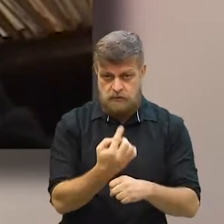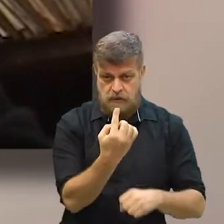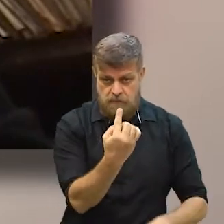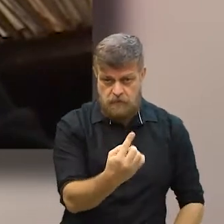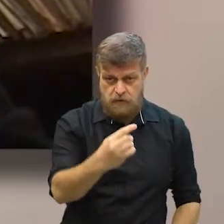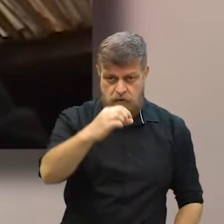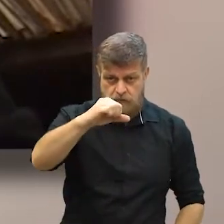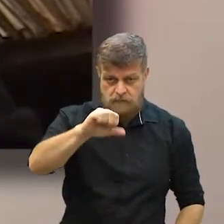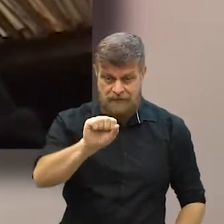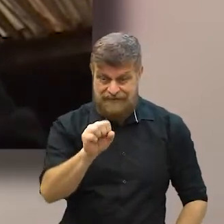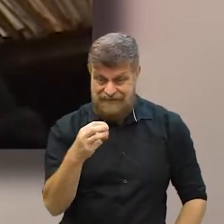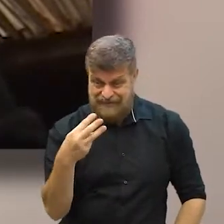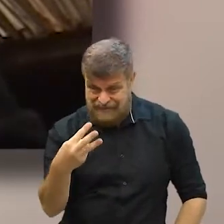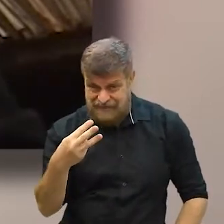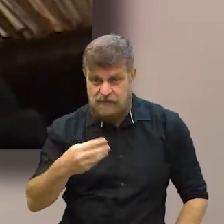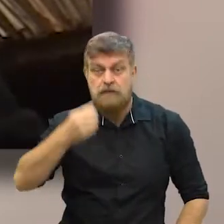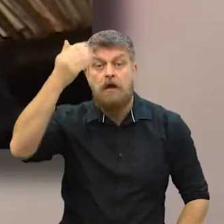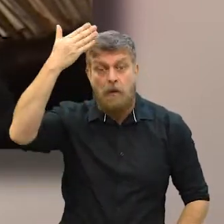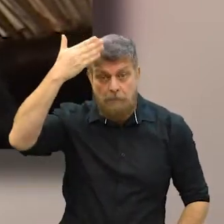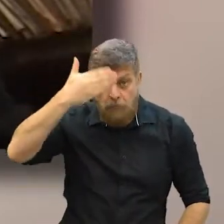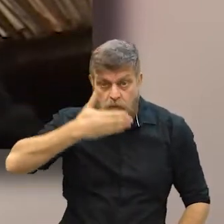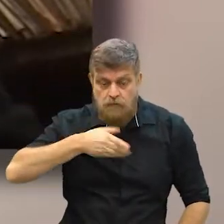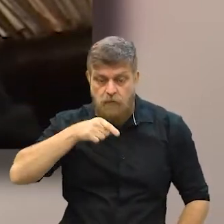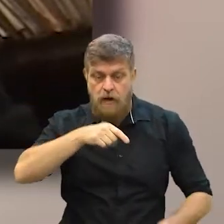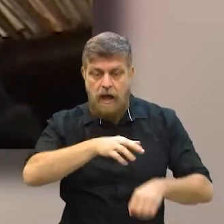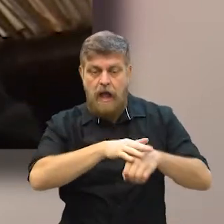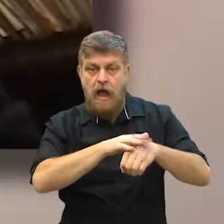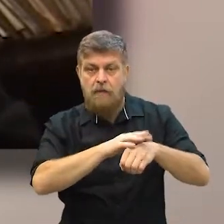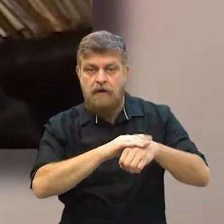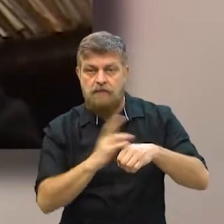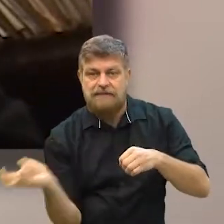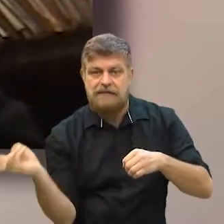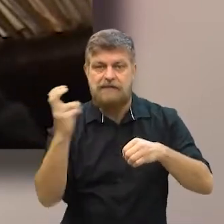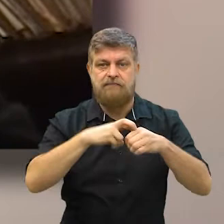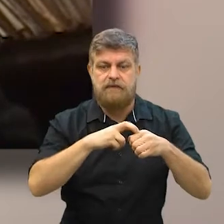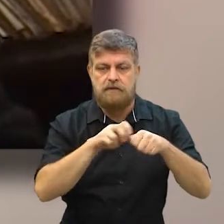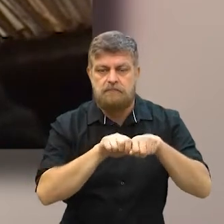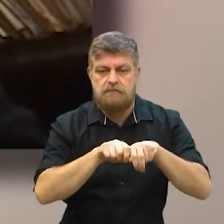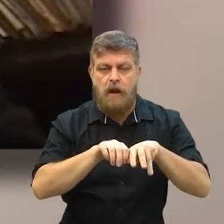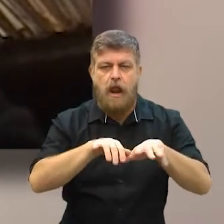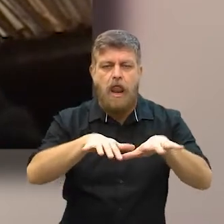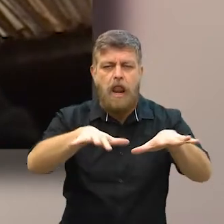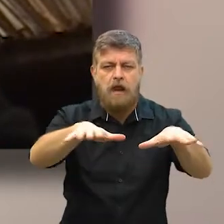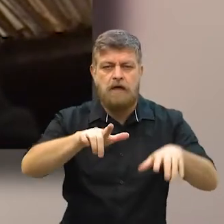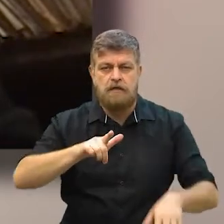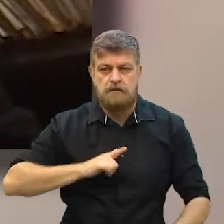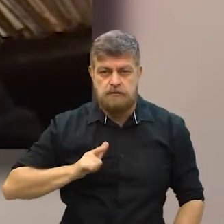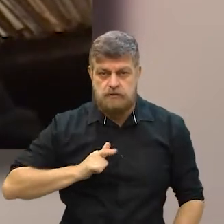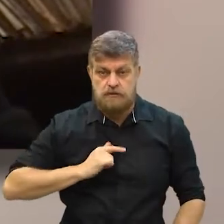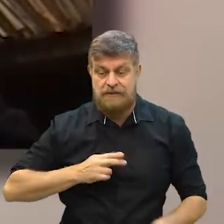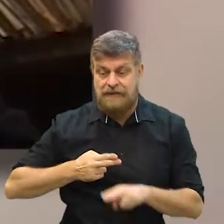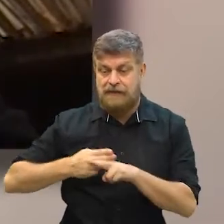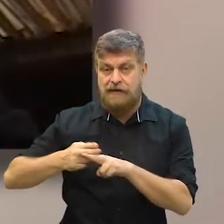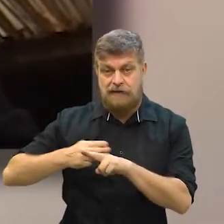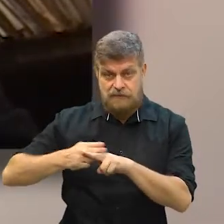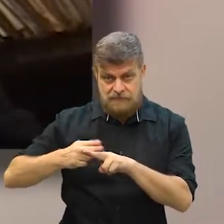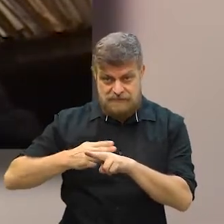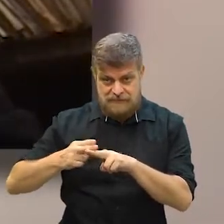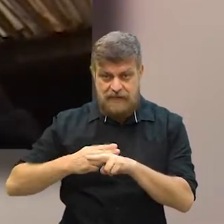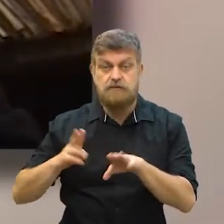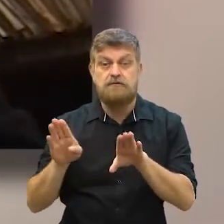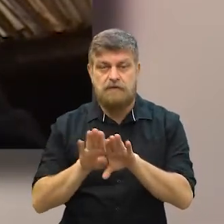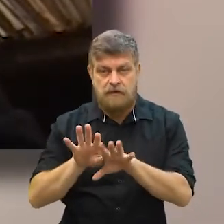descrição do vírus, se comprovou que era uma doença infecciosa, que era transmitida por via sexual, que